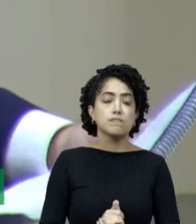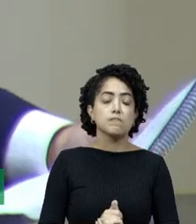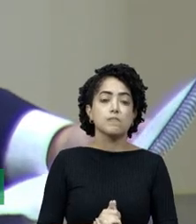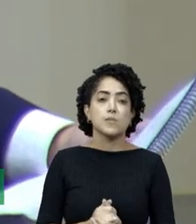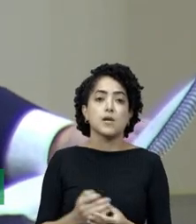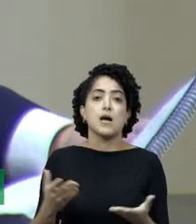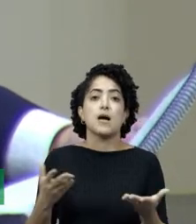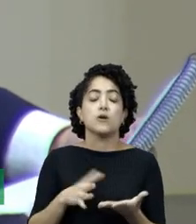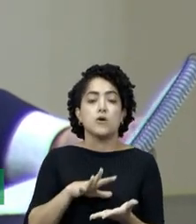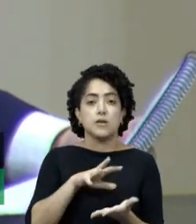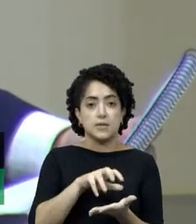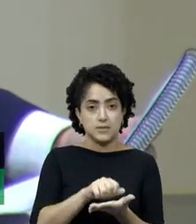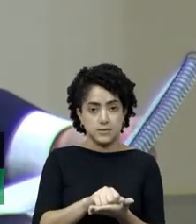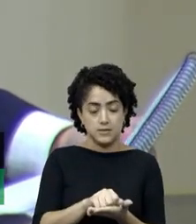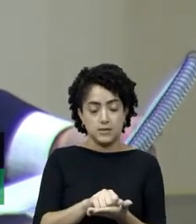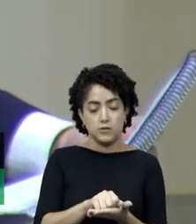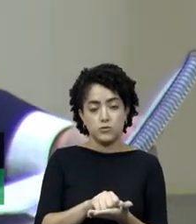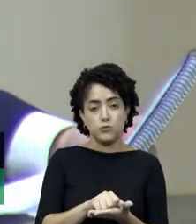Inscrito para falar,